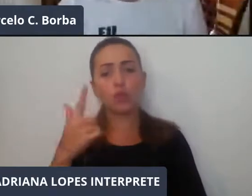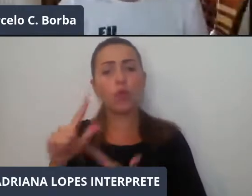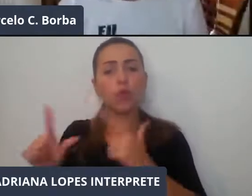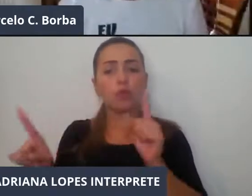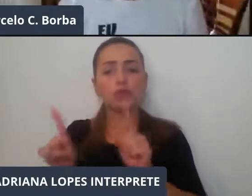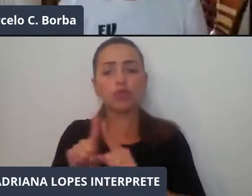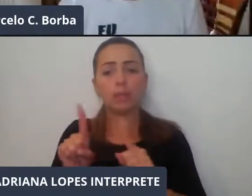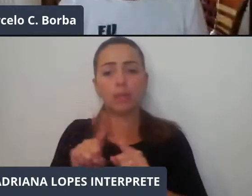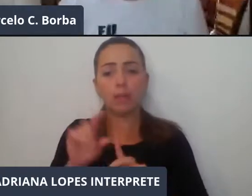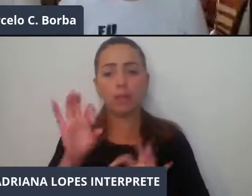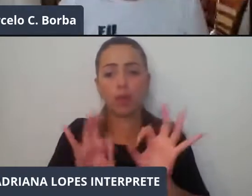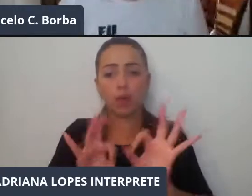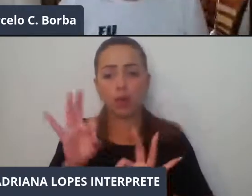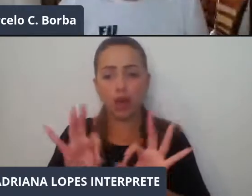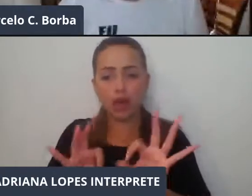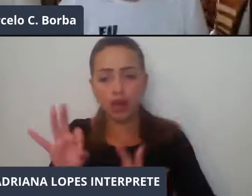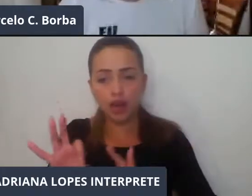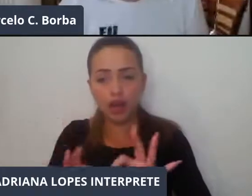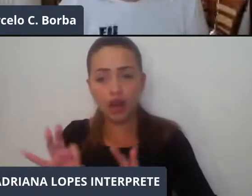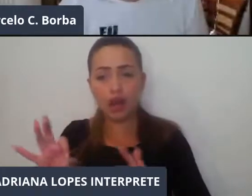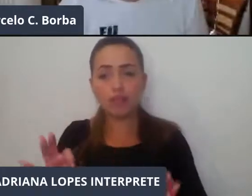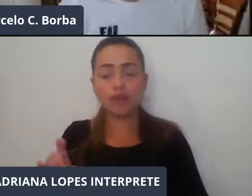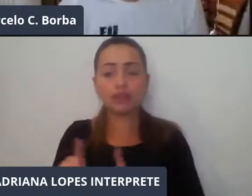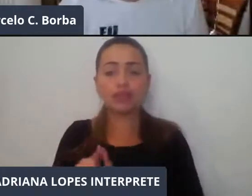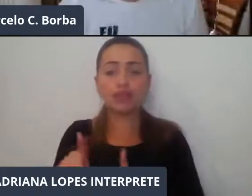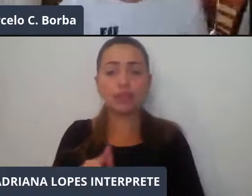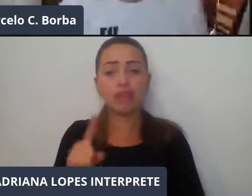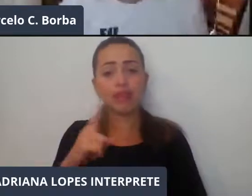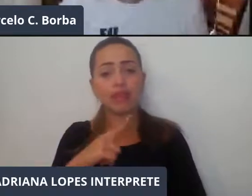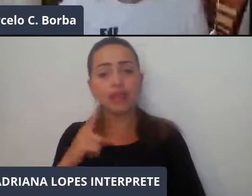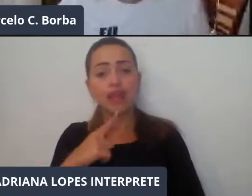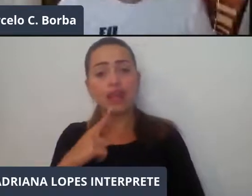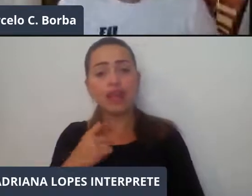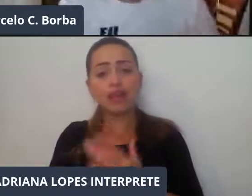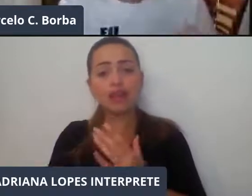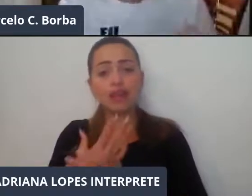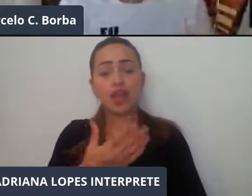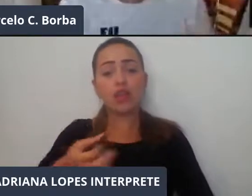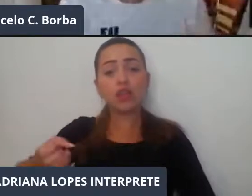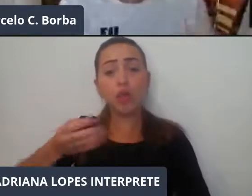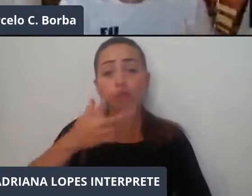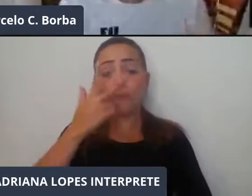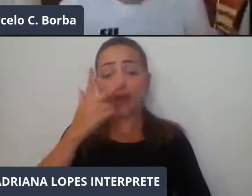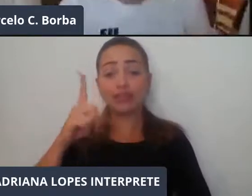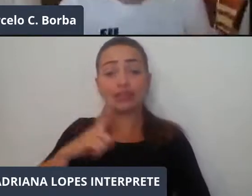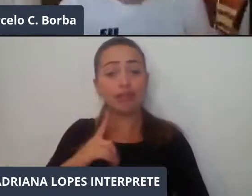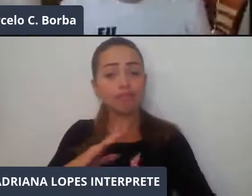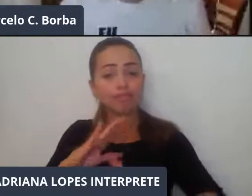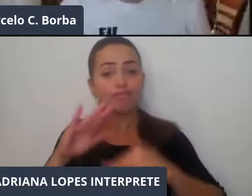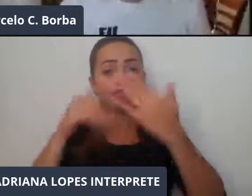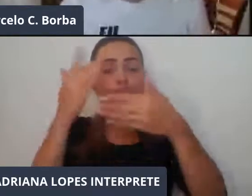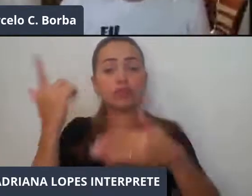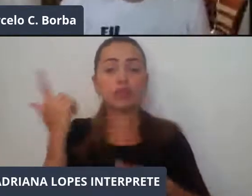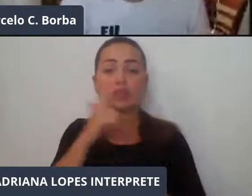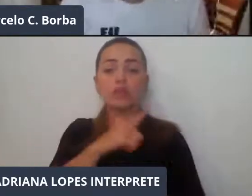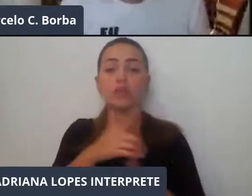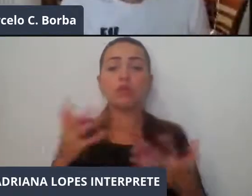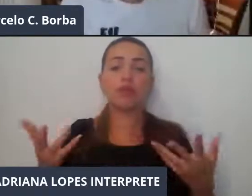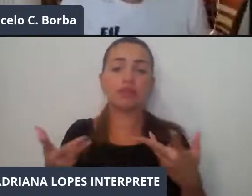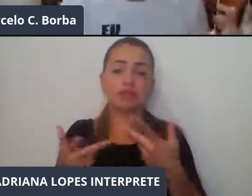programas de lives. Ou seja, a SBEM está se reinventando e, no meu modo de ver, está dando saltos de qualidade com